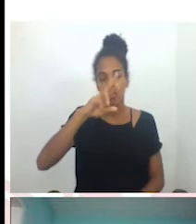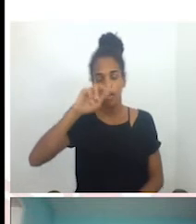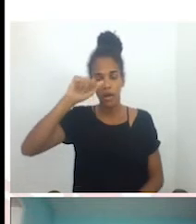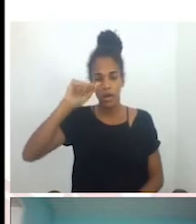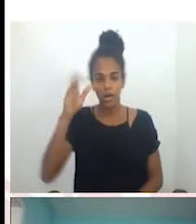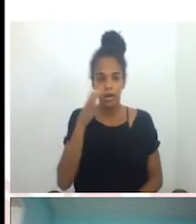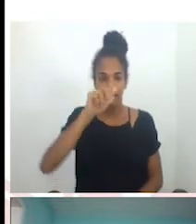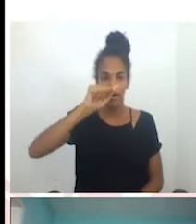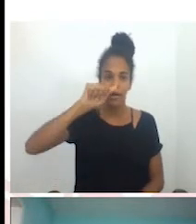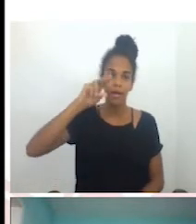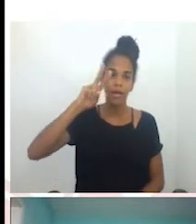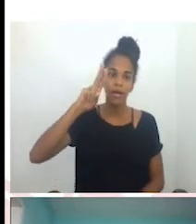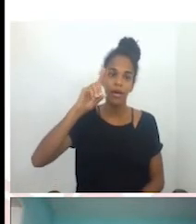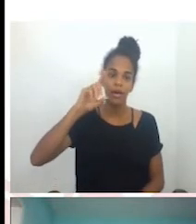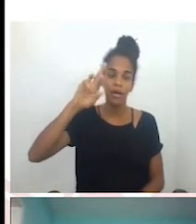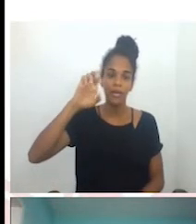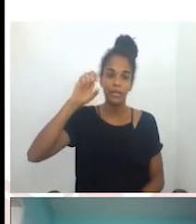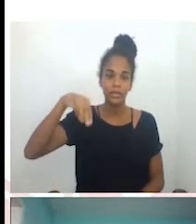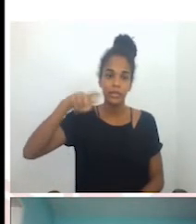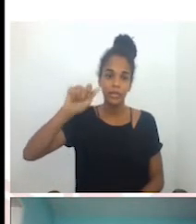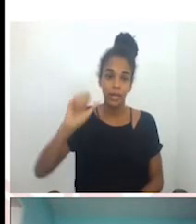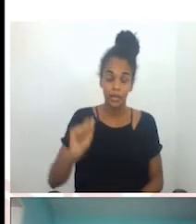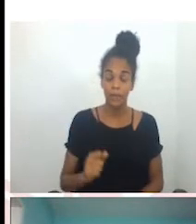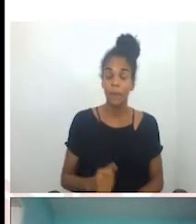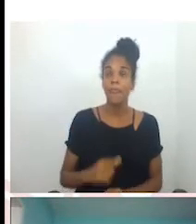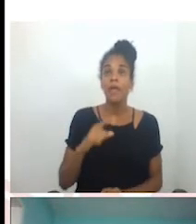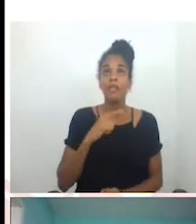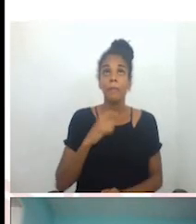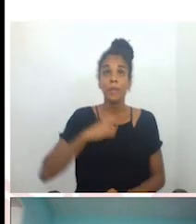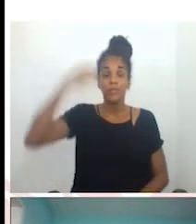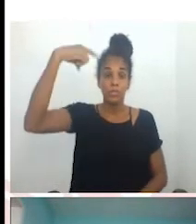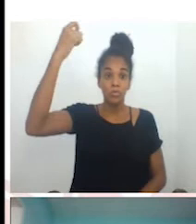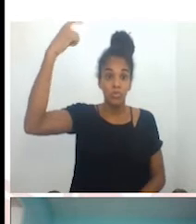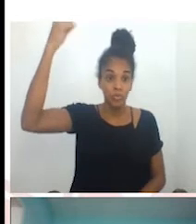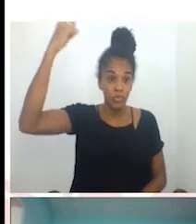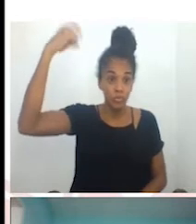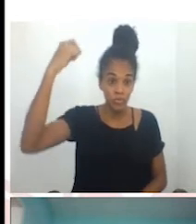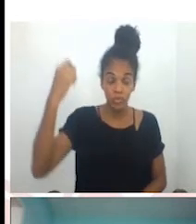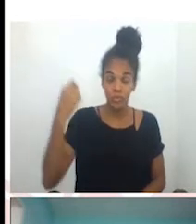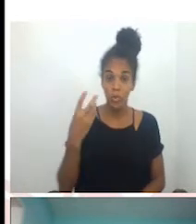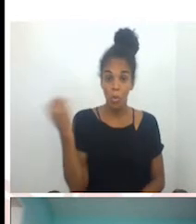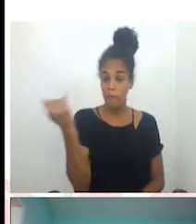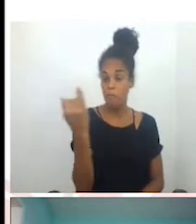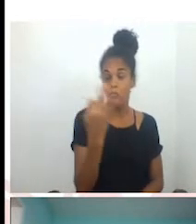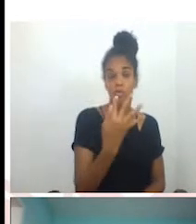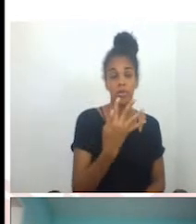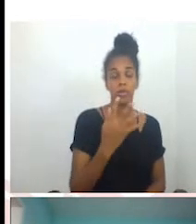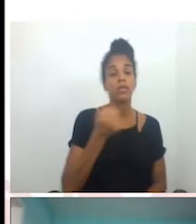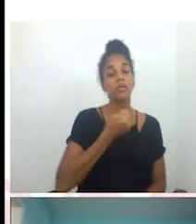fazer muito volume, a gente vai fazer no máximo 20 ml por quilo, ou seja, um paciente de 70 quilos, no máximo 3 soros de 500, que dá